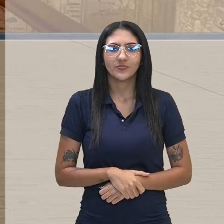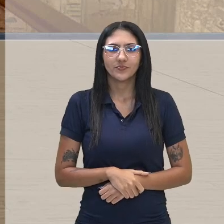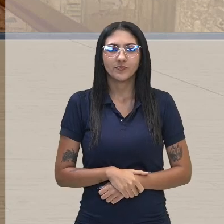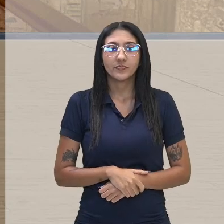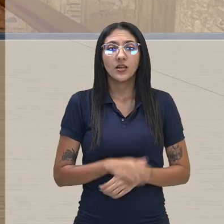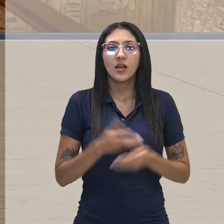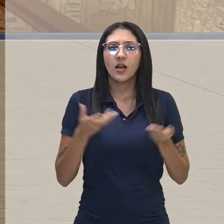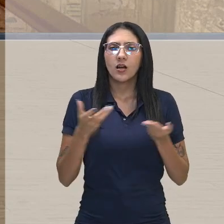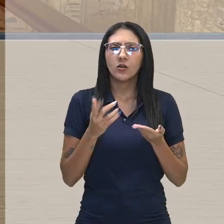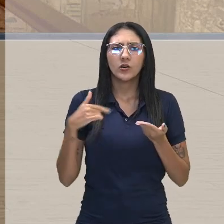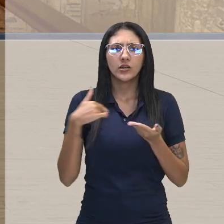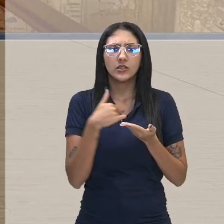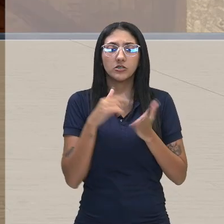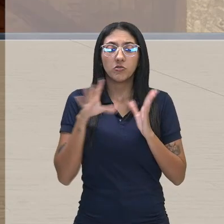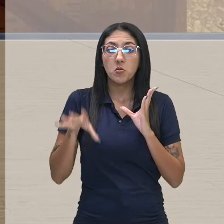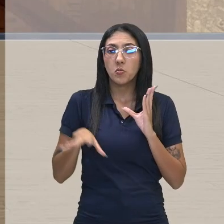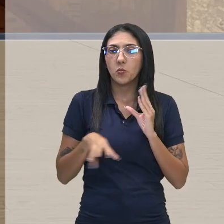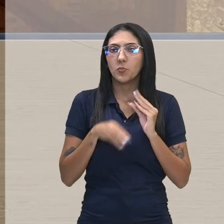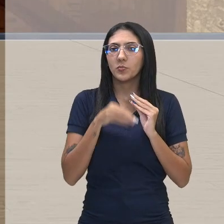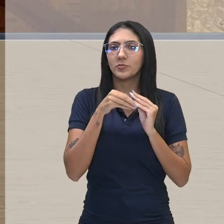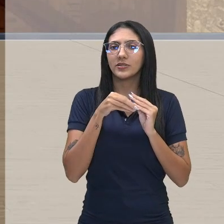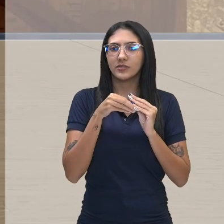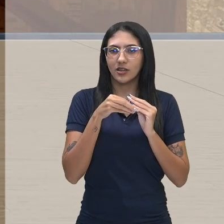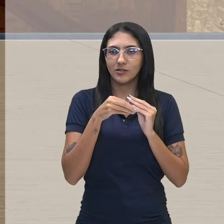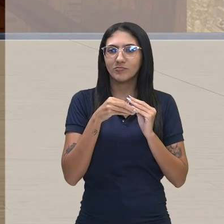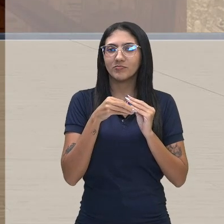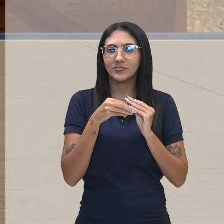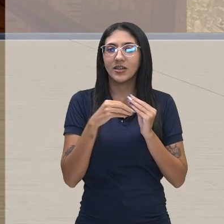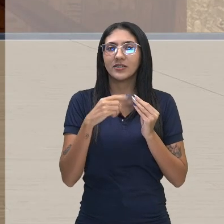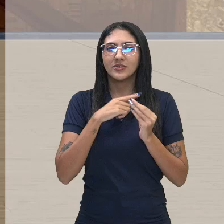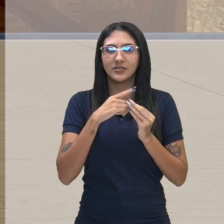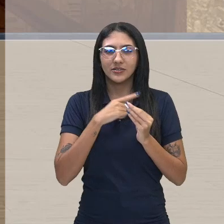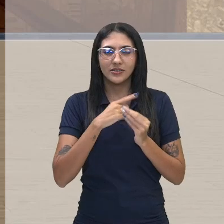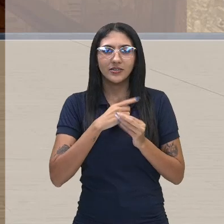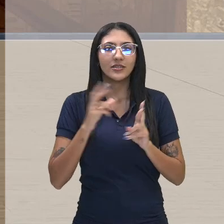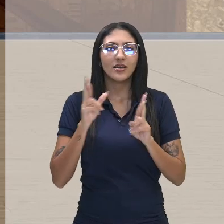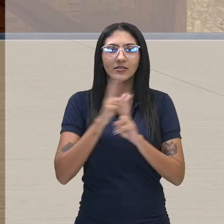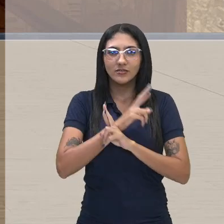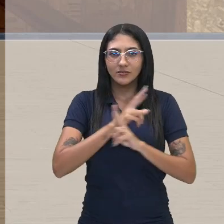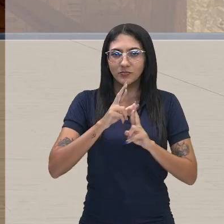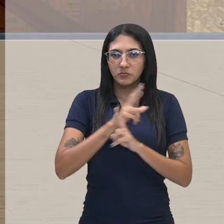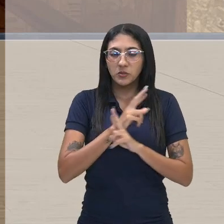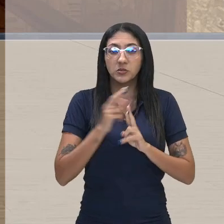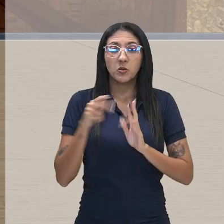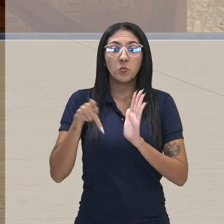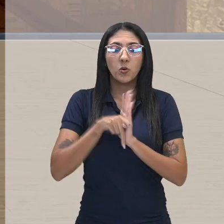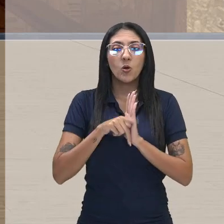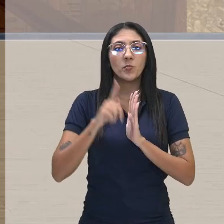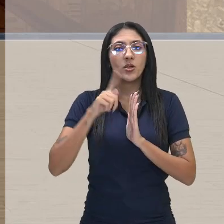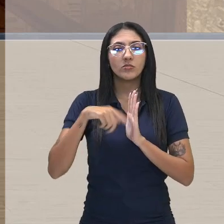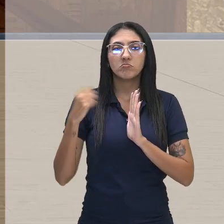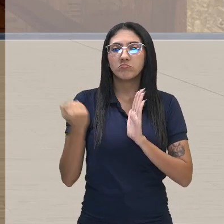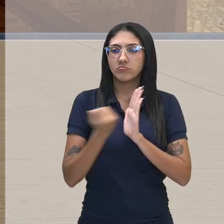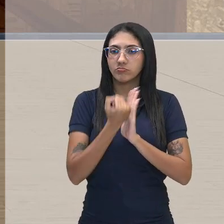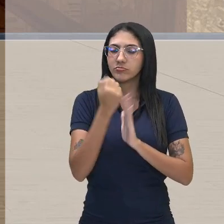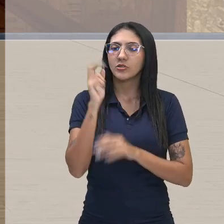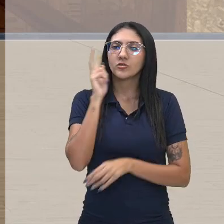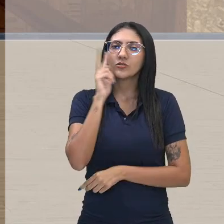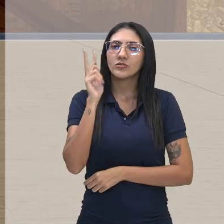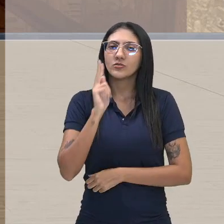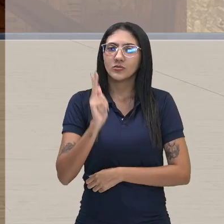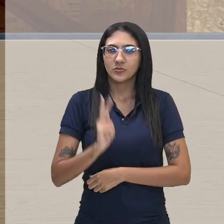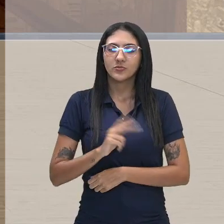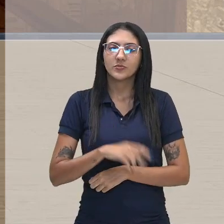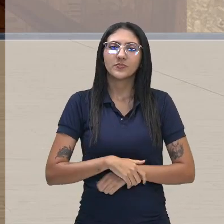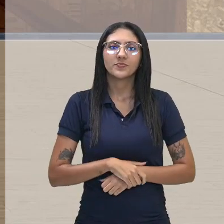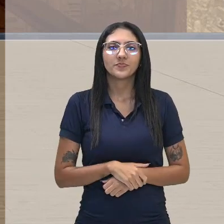ler o texto fazendo referência aos monumentos e